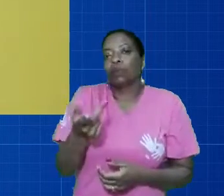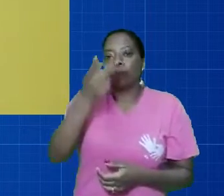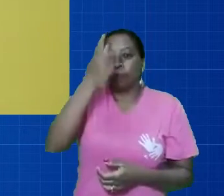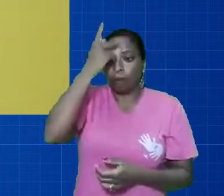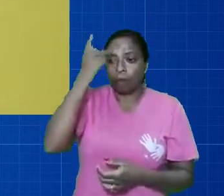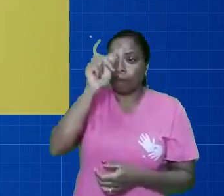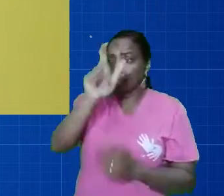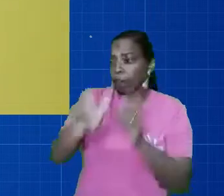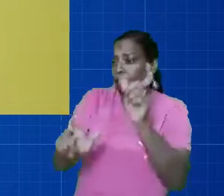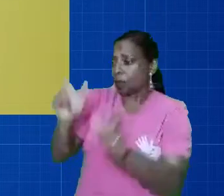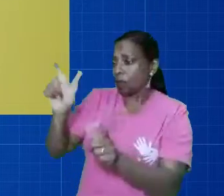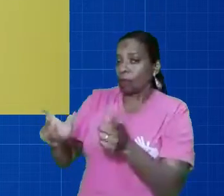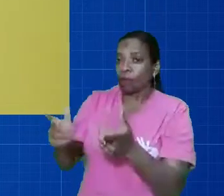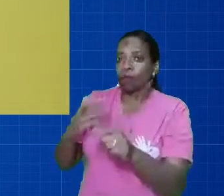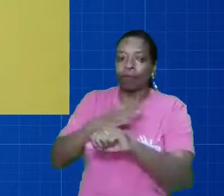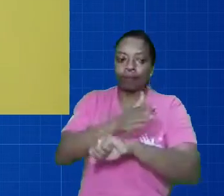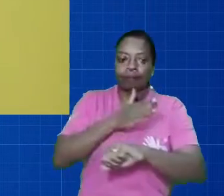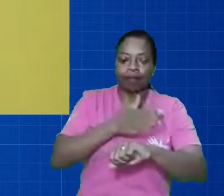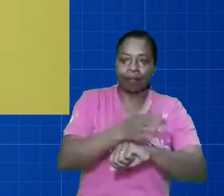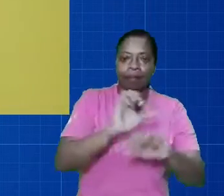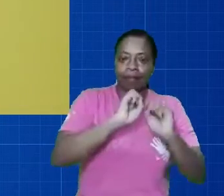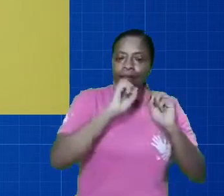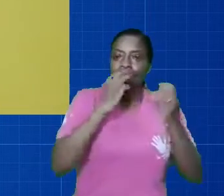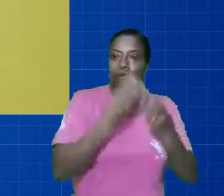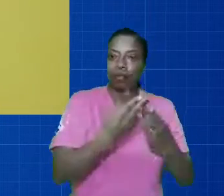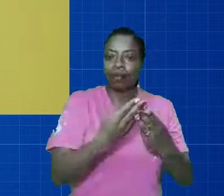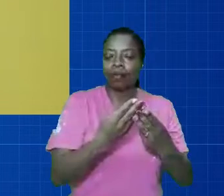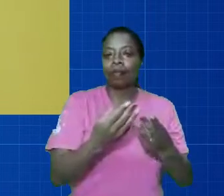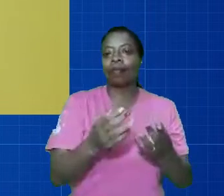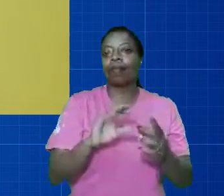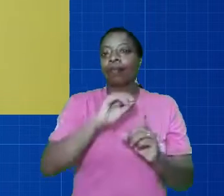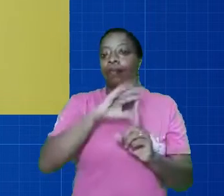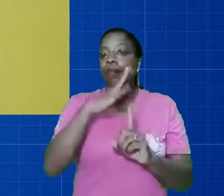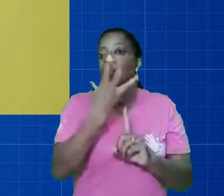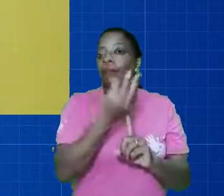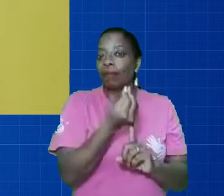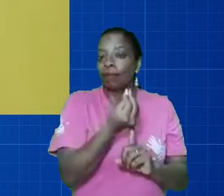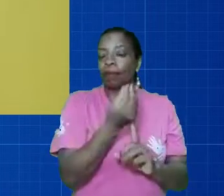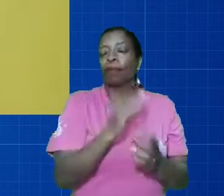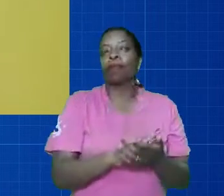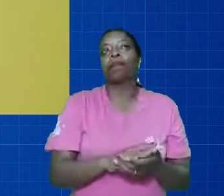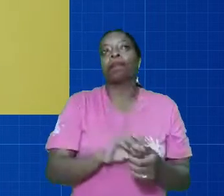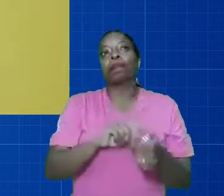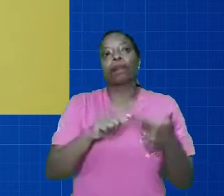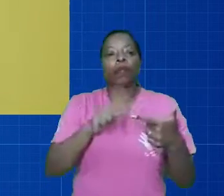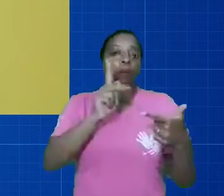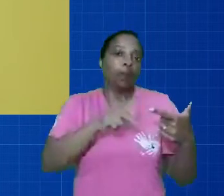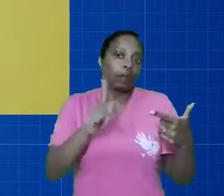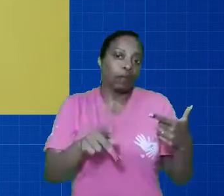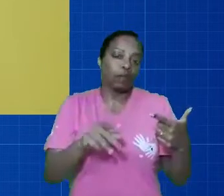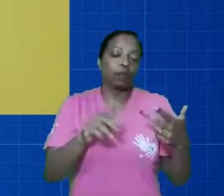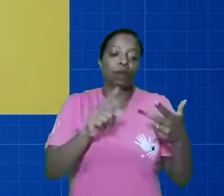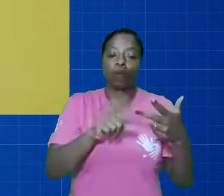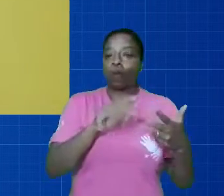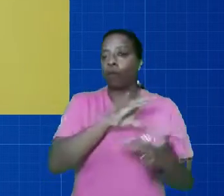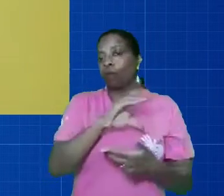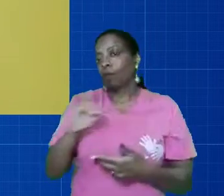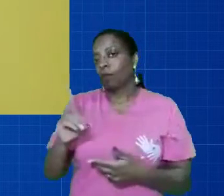os professores, né, todos os coordenadores, sempre sonharam muito alto ali, né? Então eu lembro